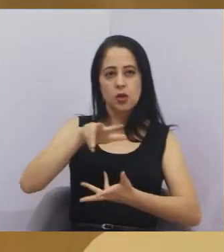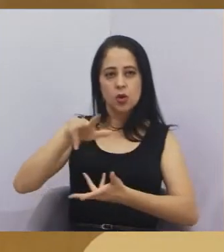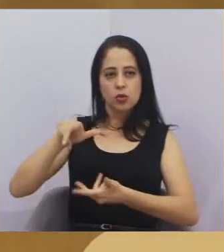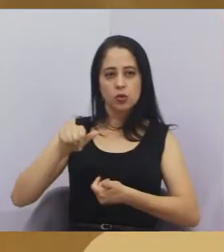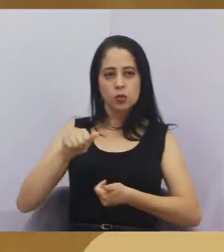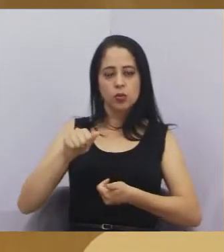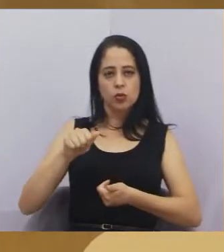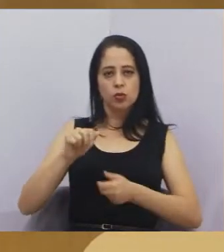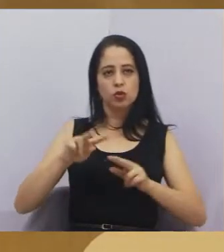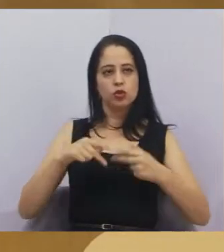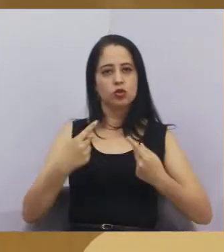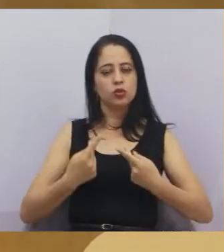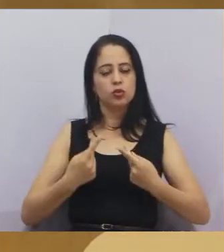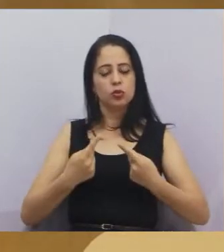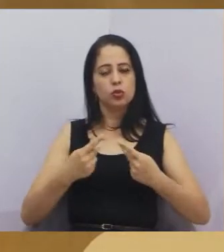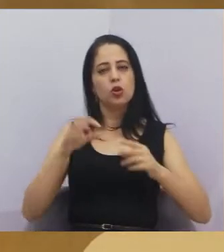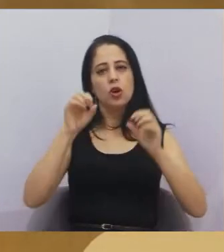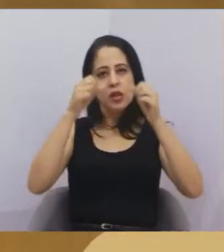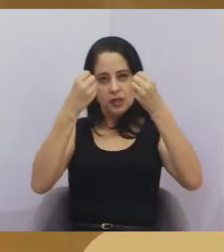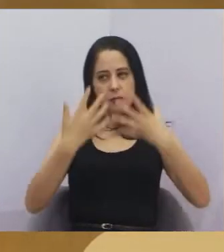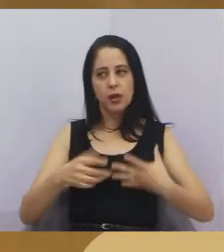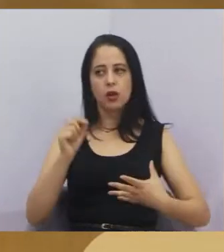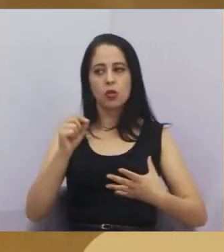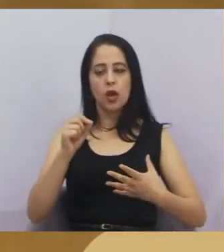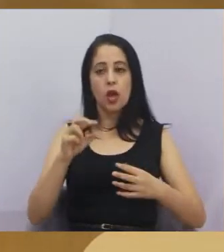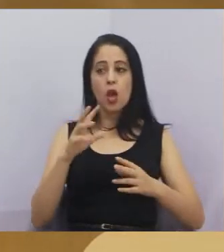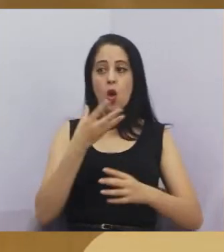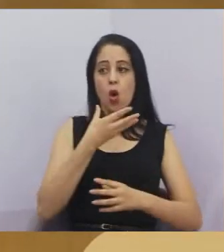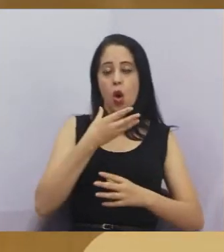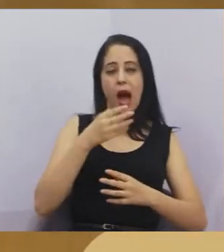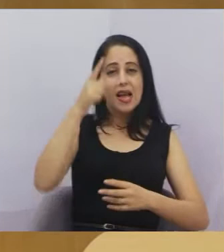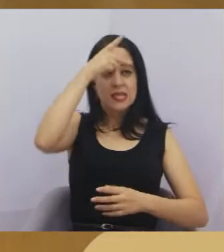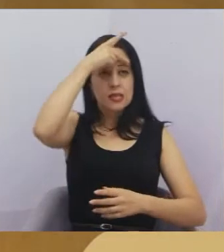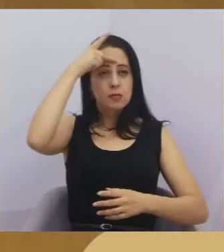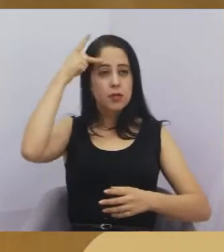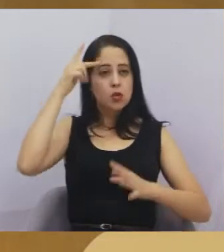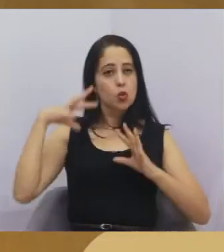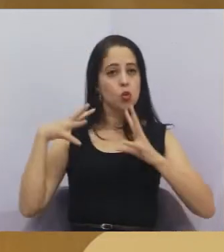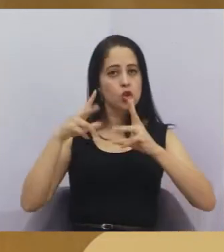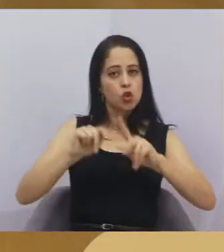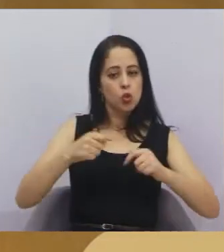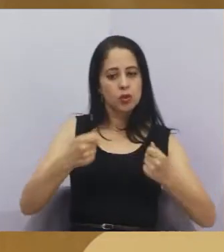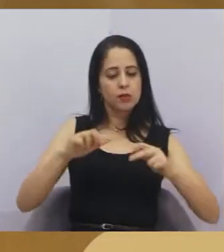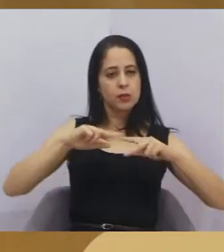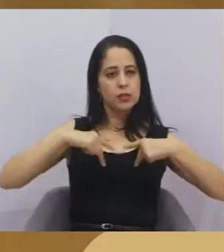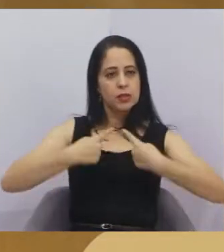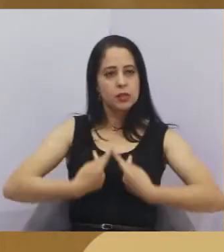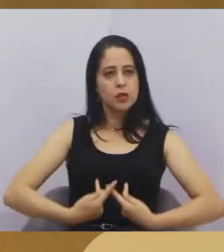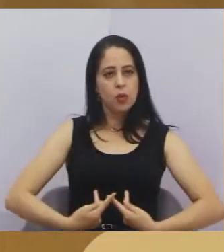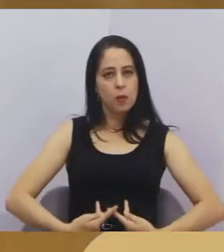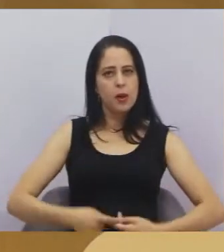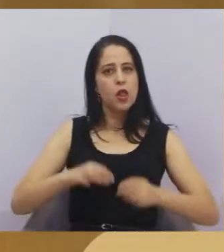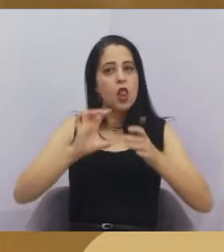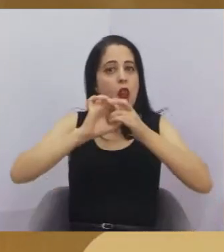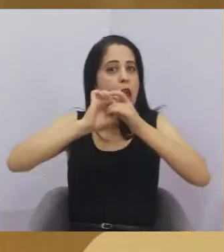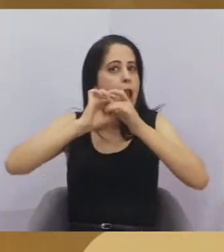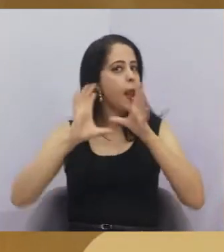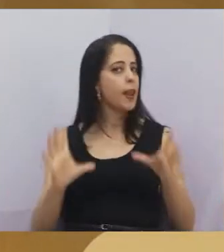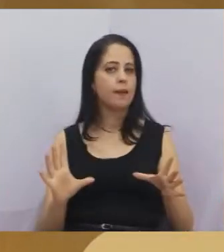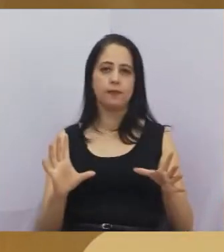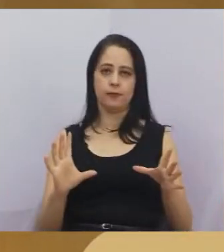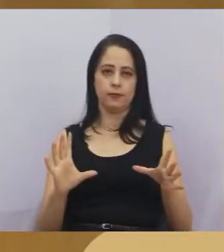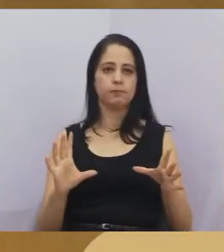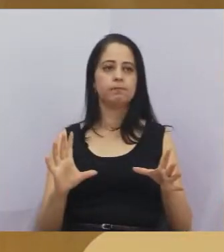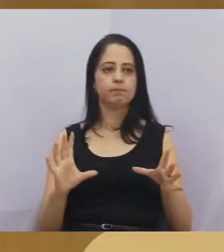nascem livres e iguais em direitos. Volto para falar no projeto da secretaria sobre esse tema, porque é um tema bastante complexo